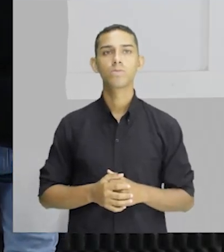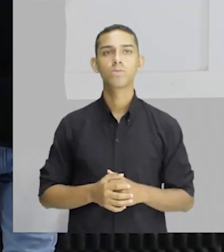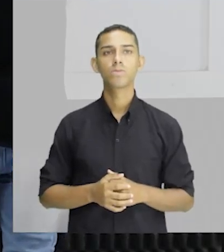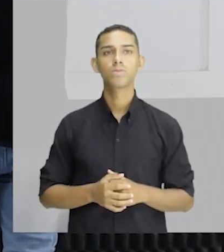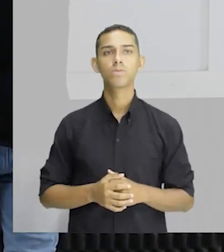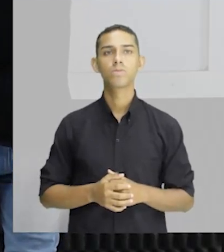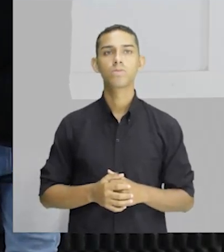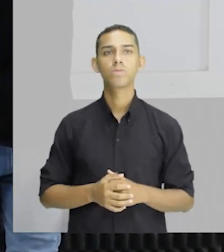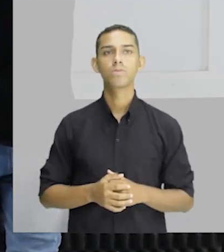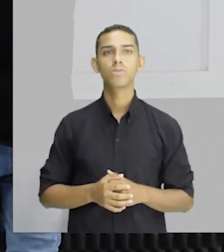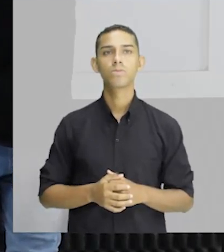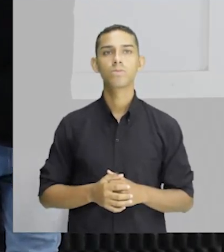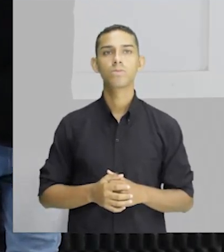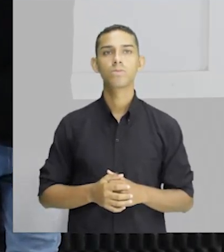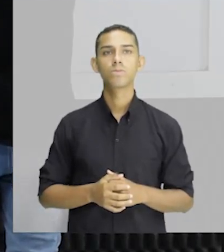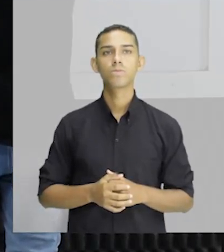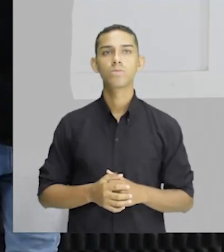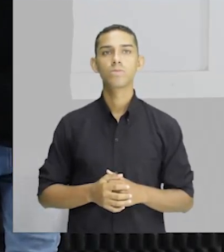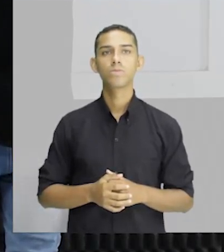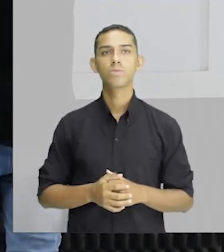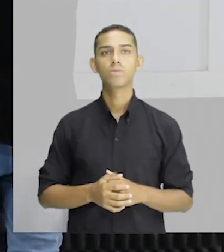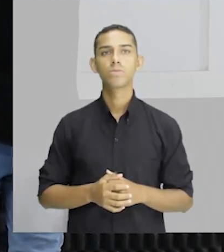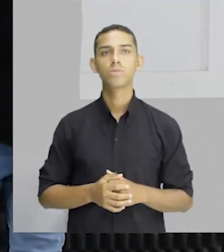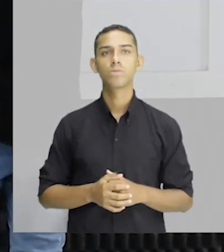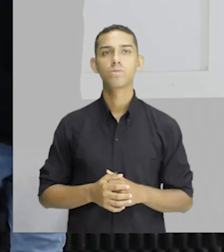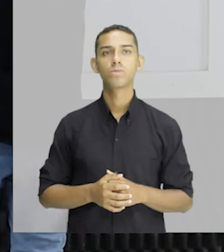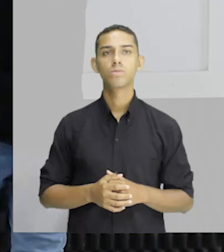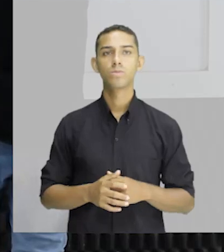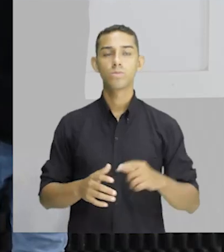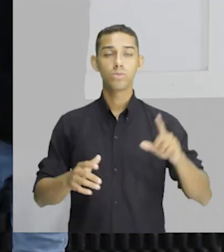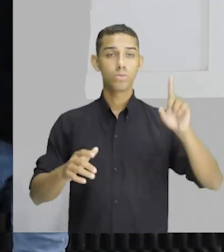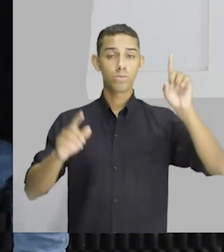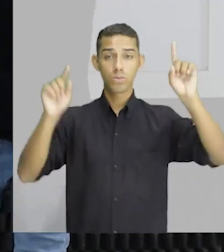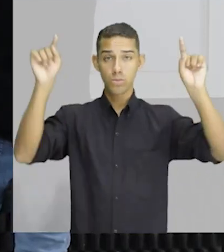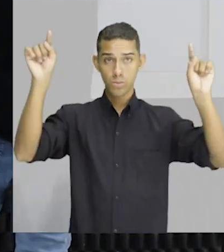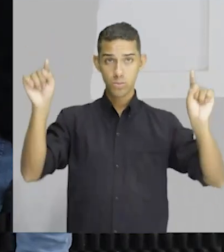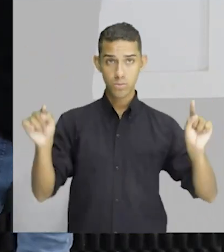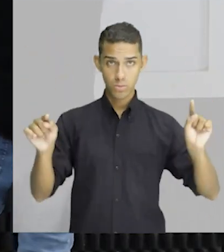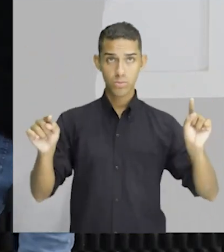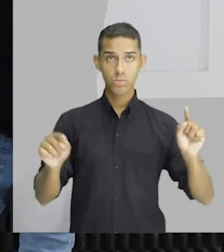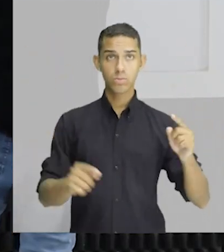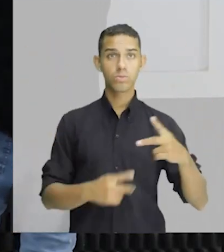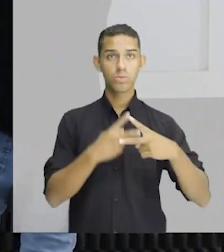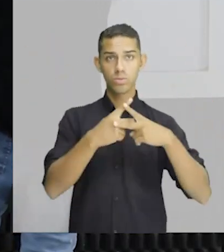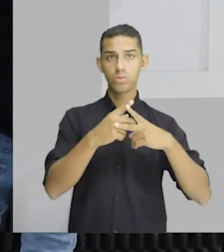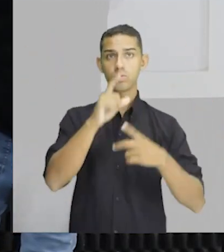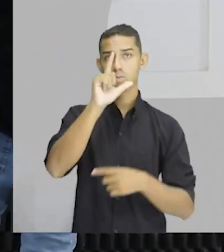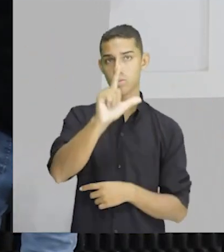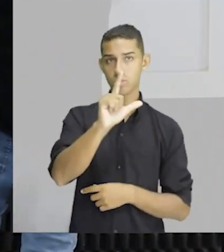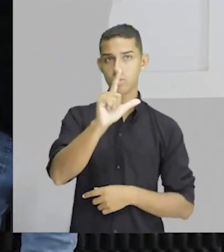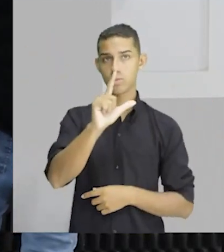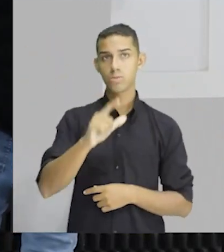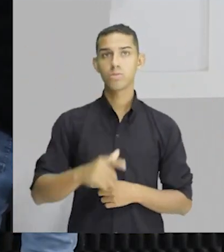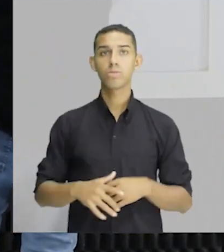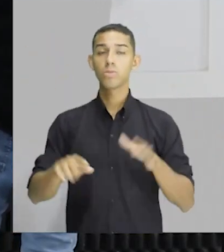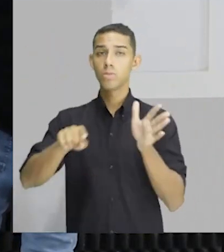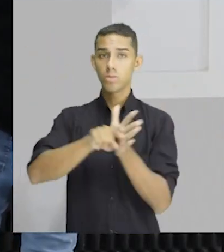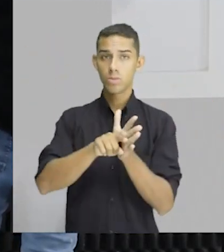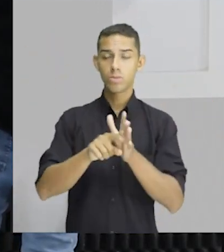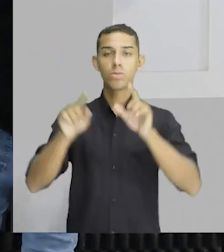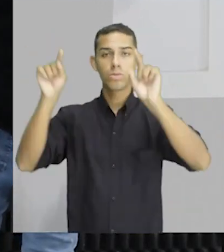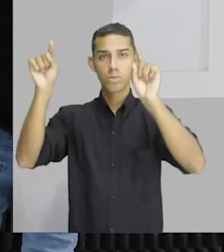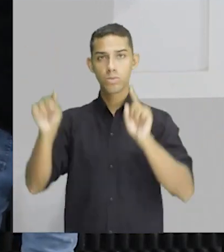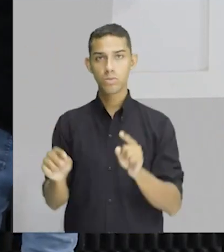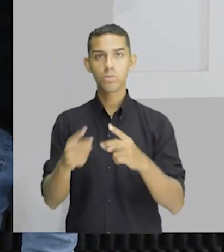A diferença entre elas vai ser o módulo da dilatação do latão menos o módulo da